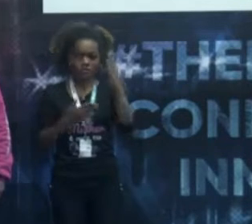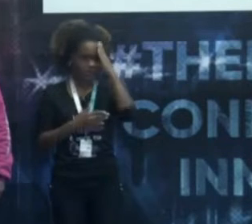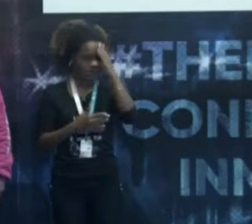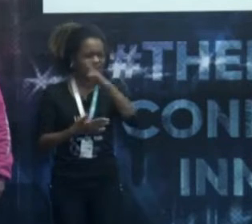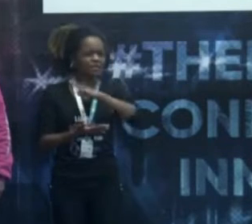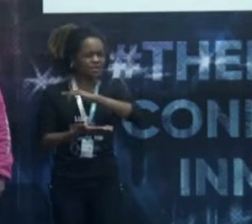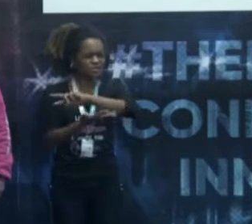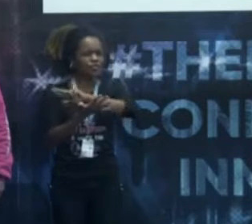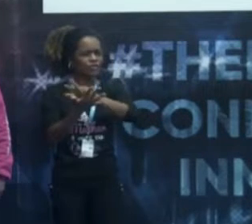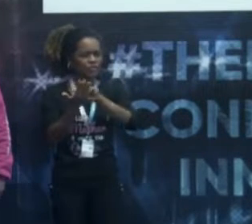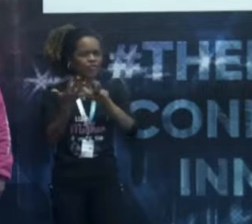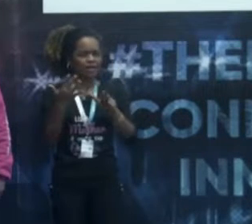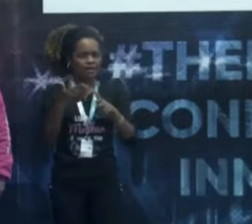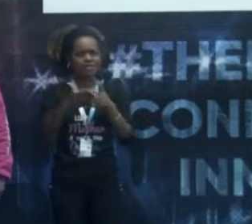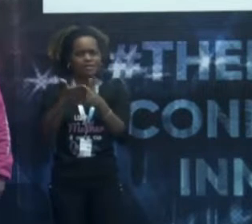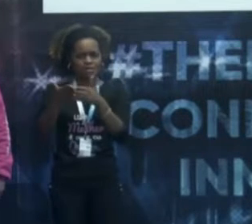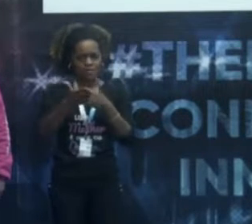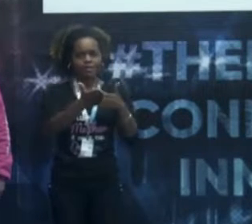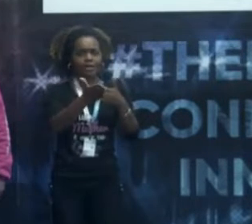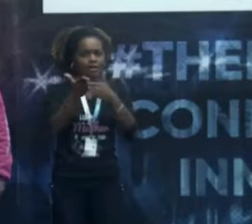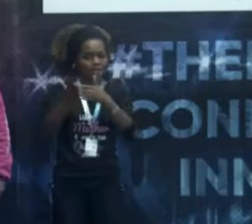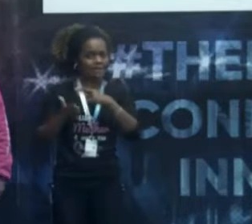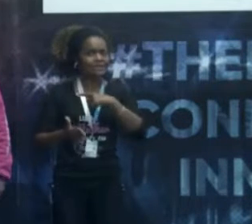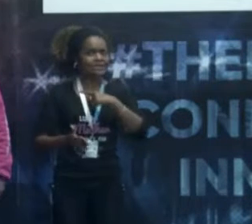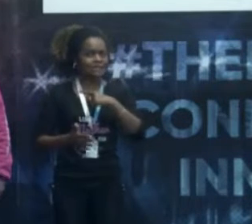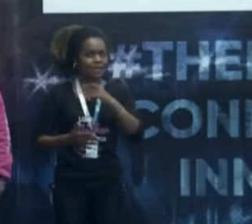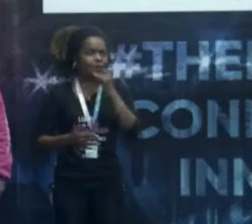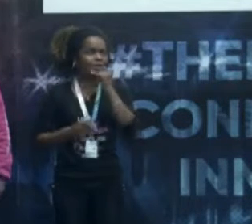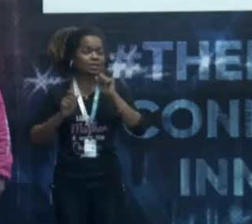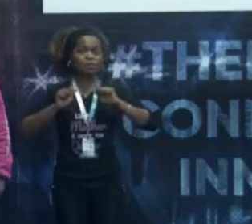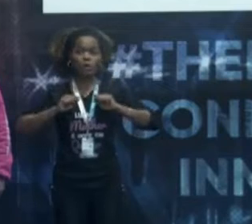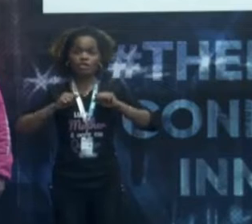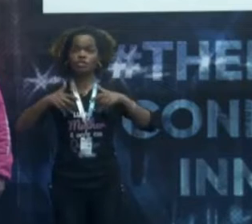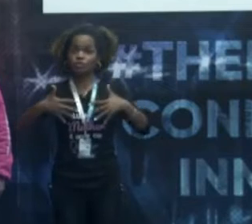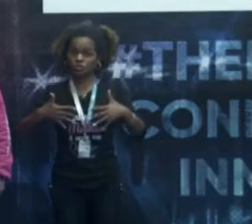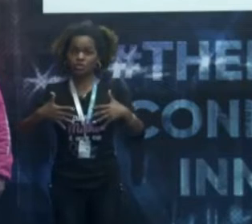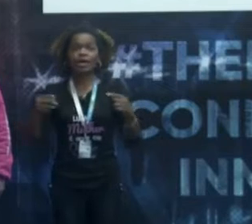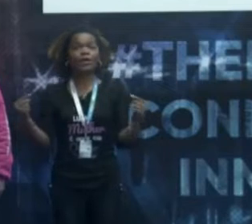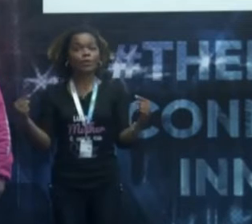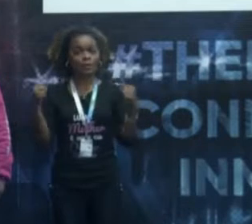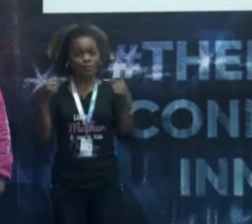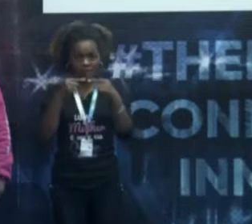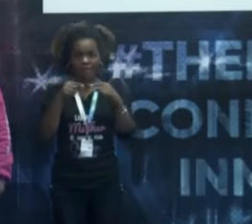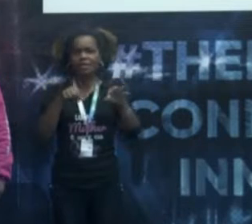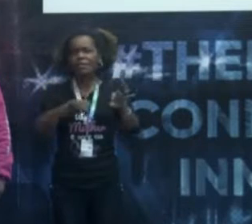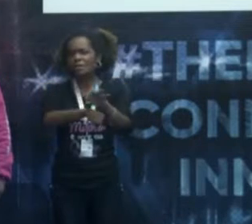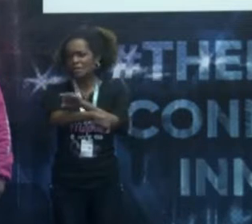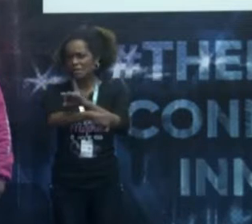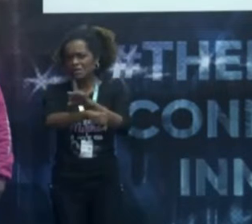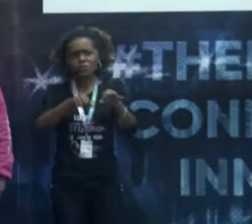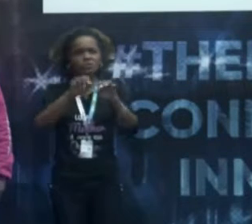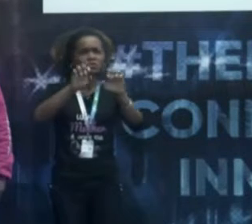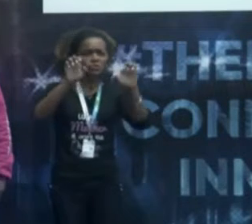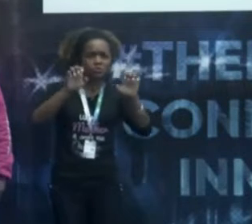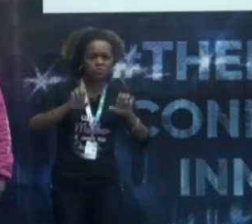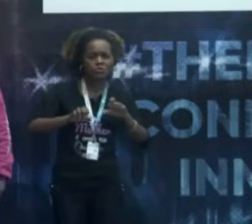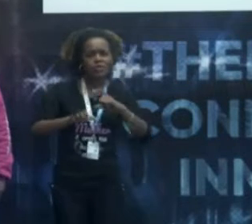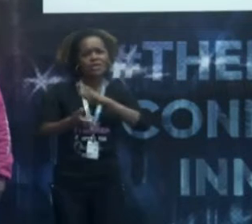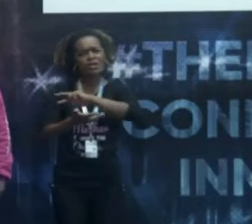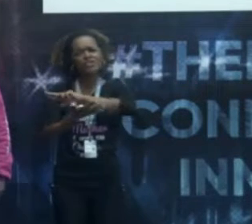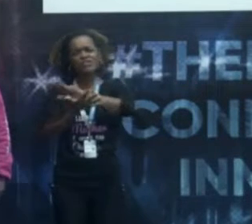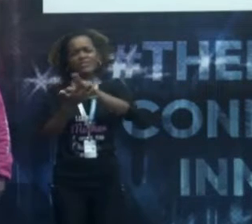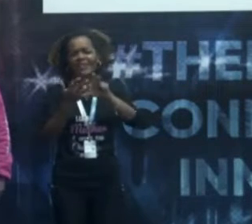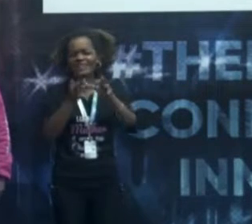Tem as barreiras aí atitudinais, mas tem também as arquitetônicas e várias outras, né? Que a gente poderia ficar aqui falando a